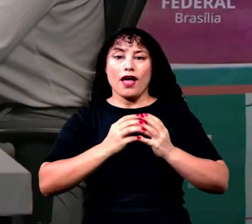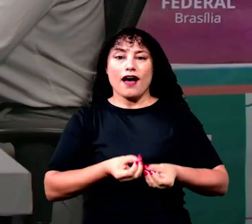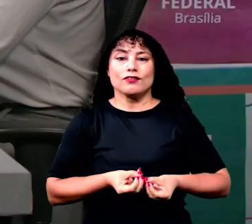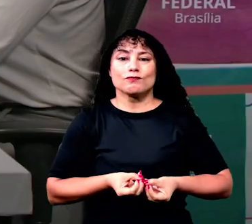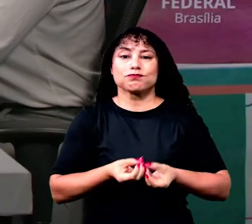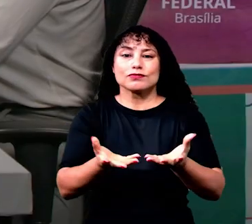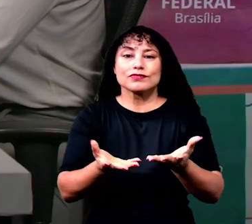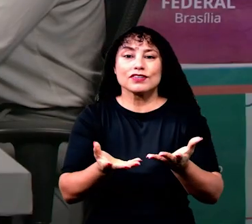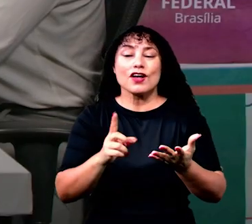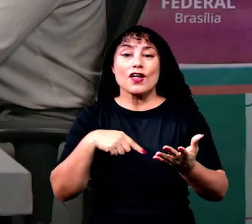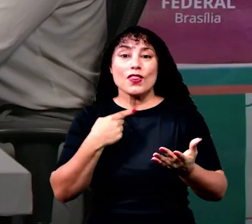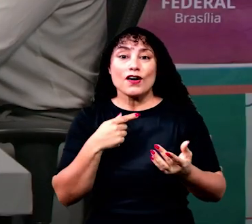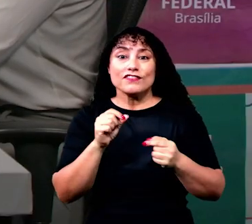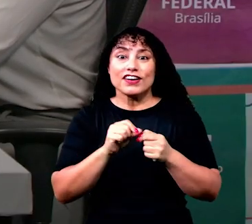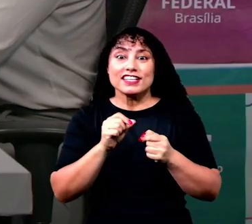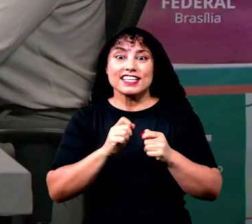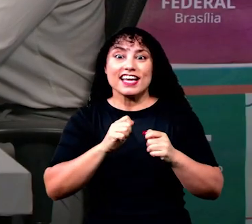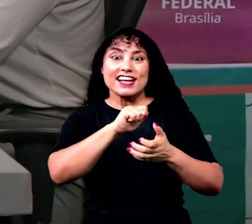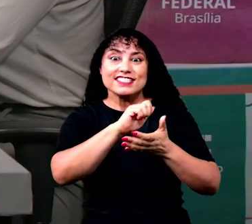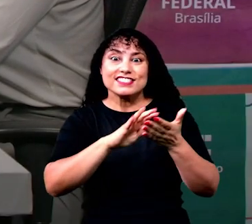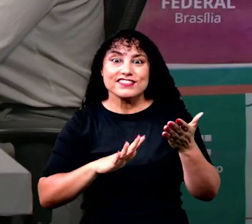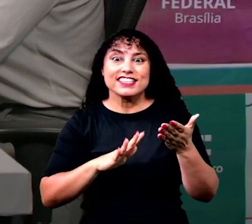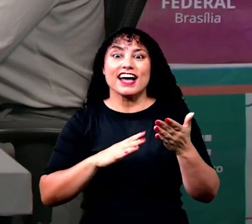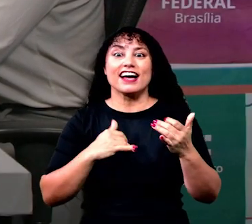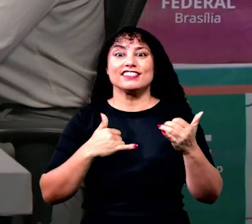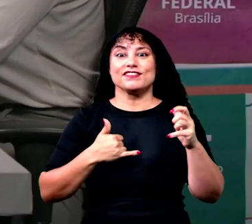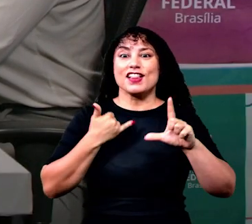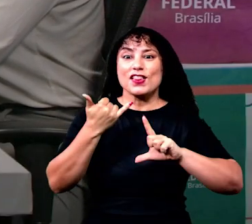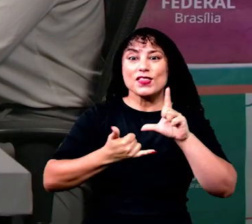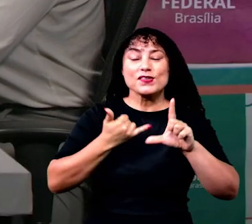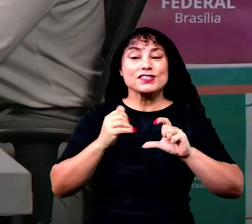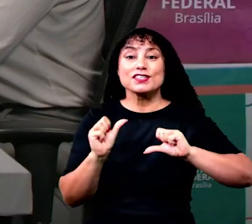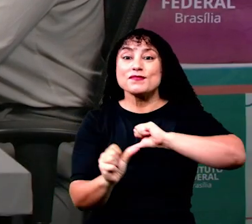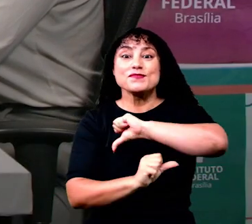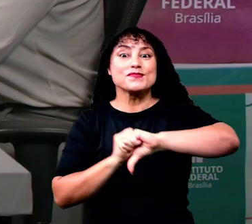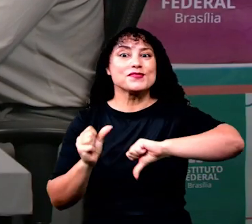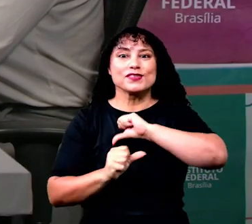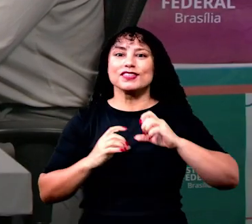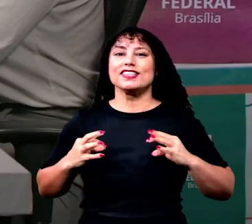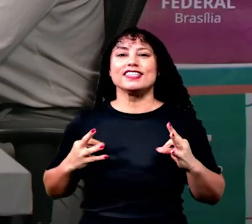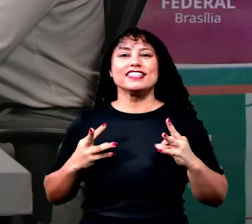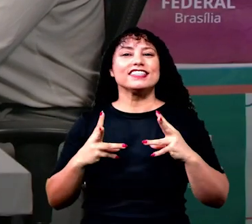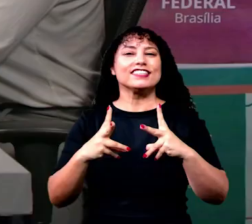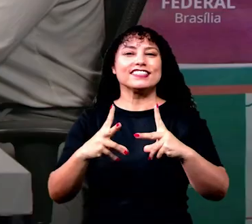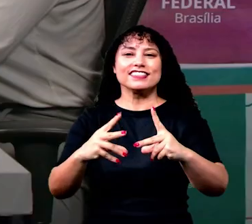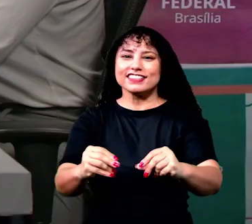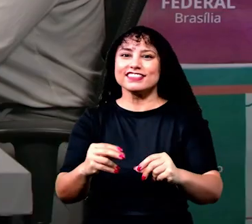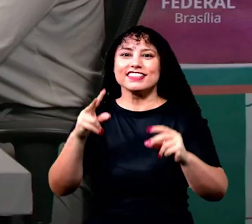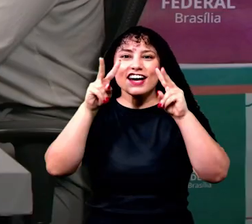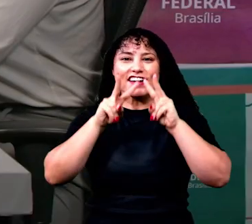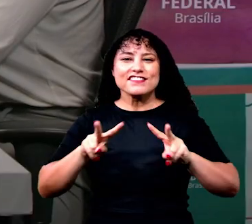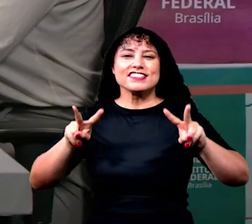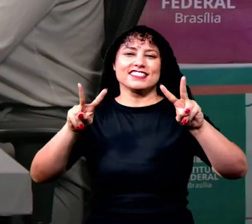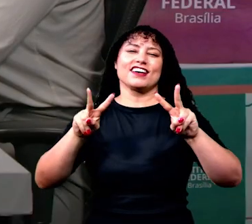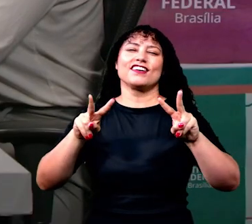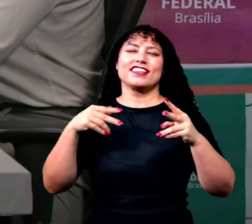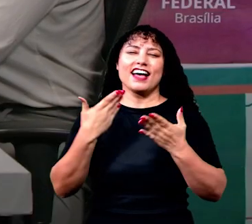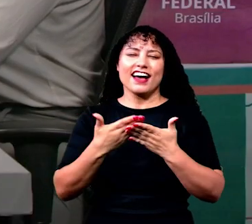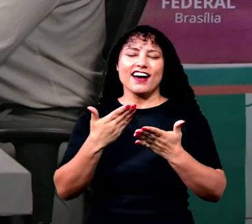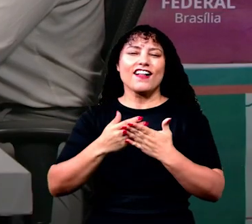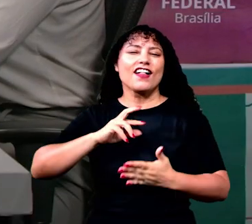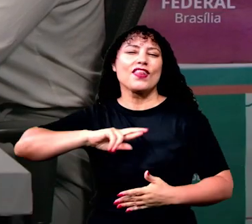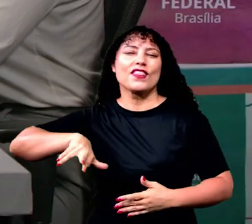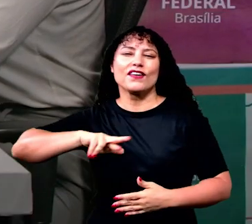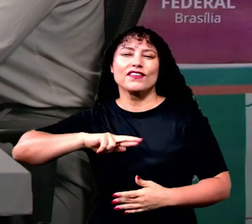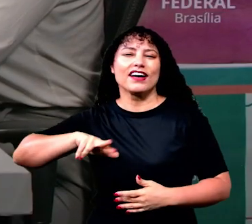assim, aí ele jogava esse dado e a gente tinha que fazer uma atividade mais lúdica. Muda totalmente a sua visão da